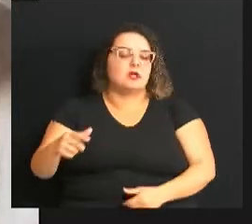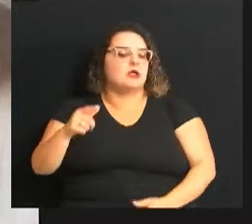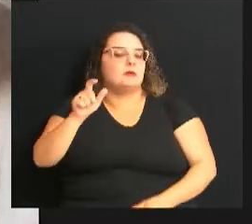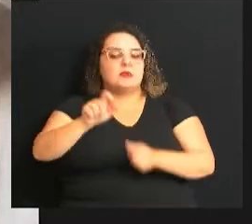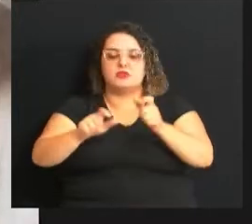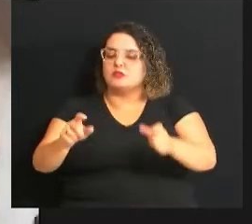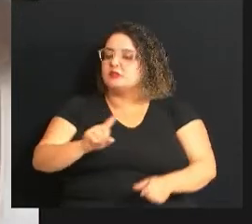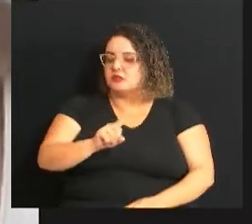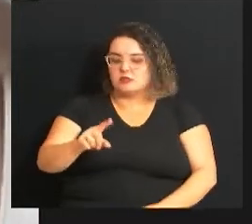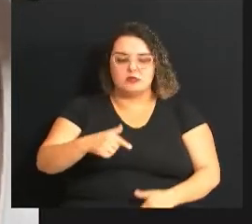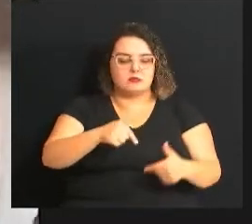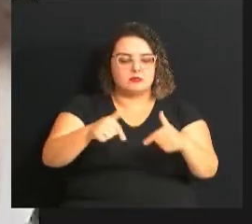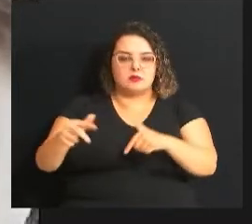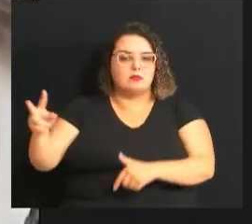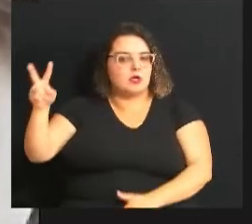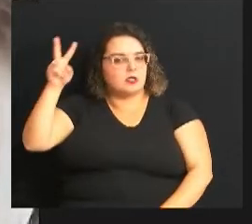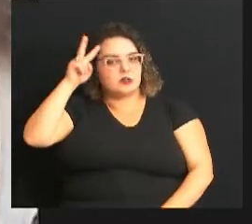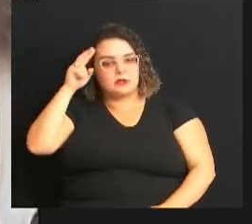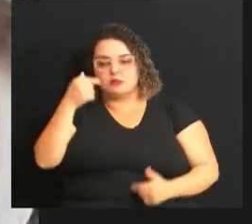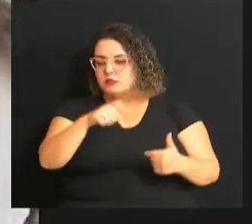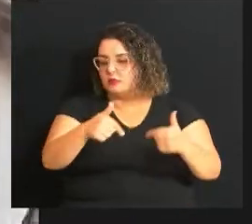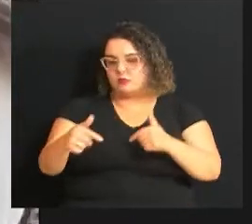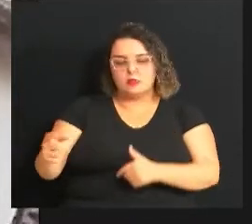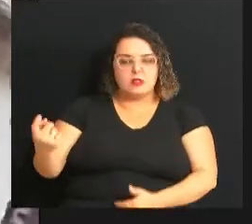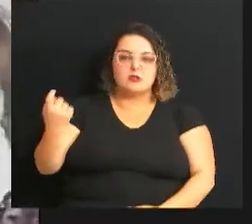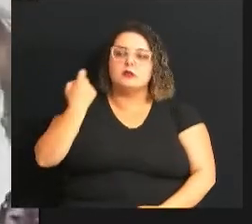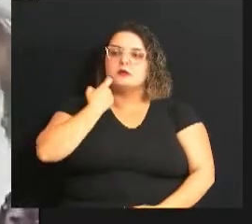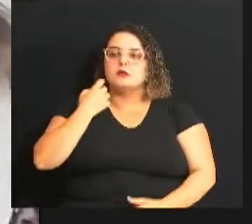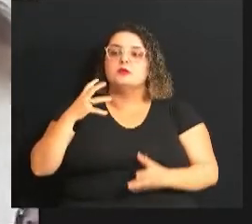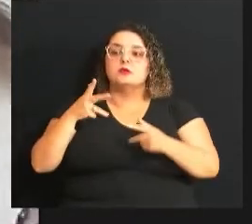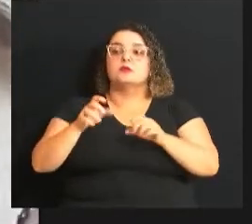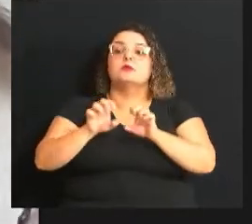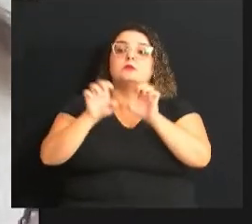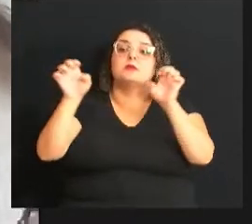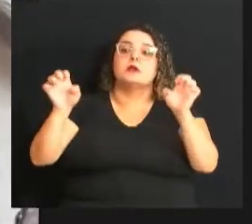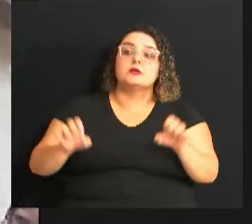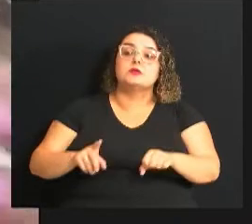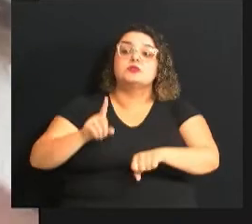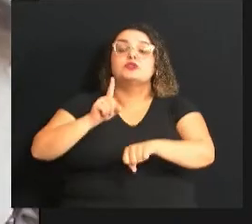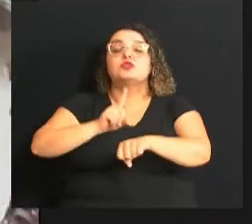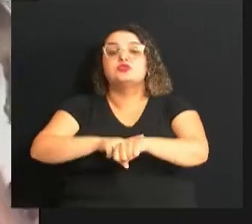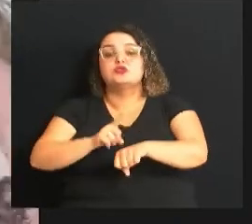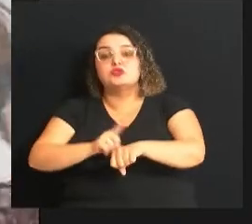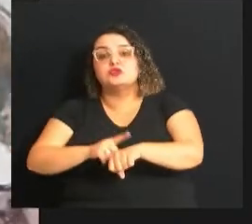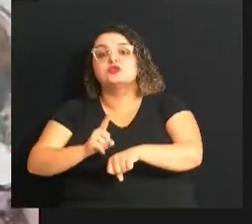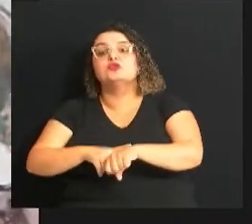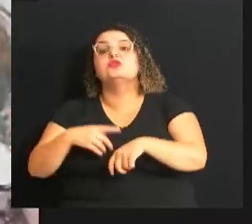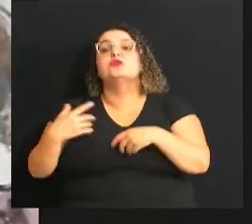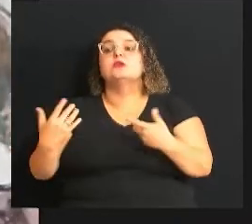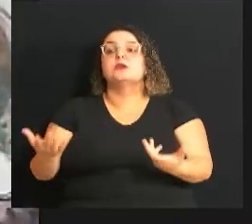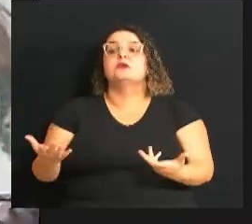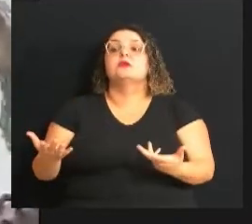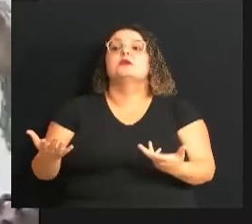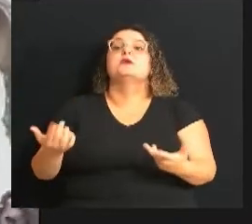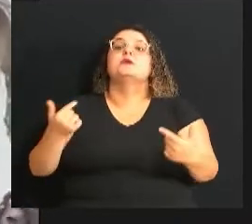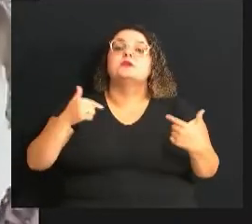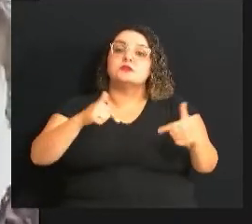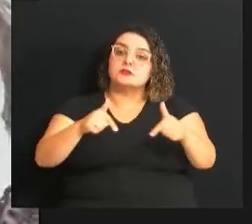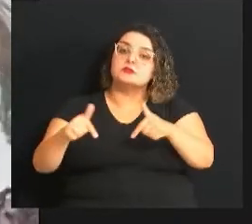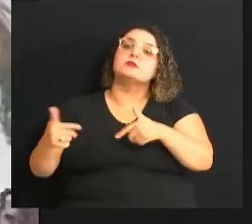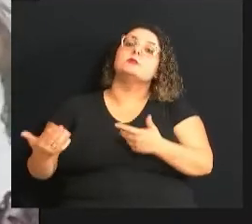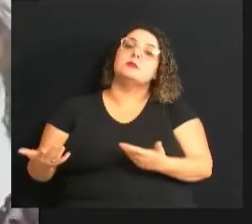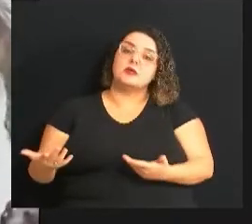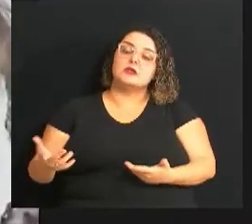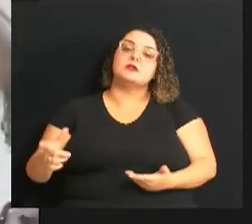que não trabalha na sexta, fazer toda essa reestruturação de horários, e aí o trabalhador passa a ter